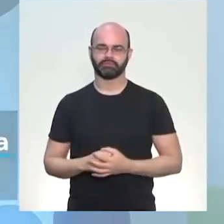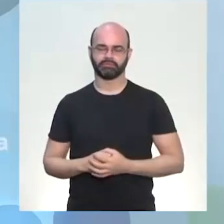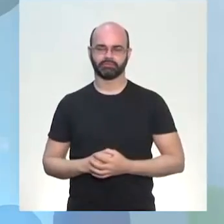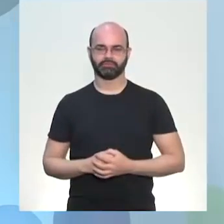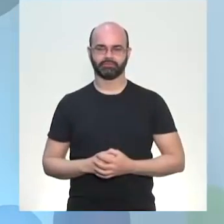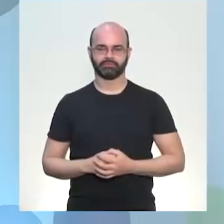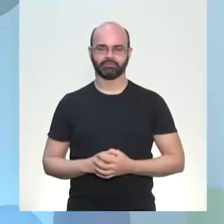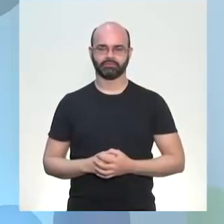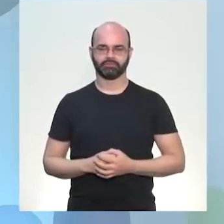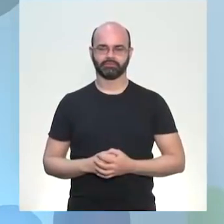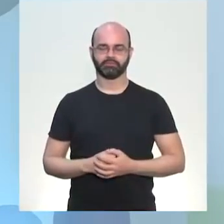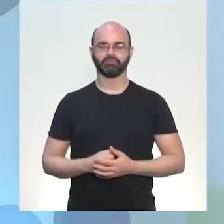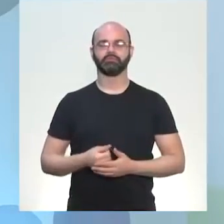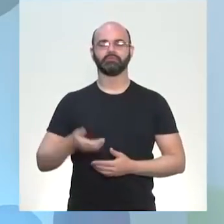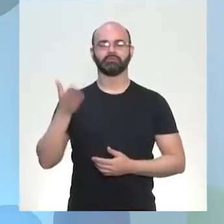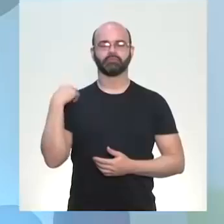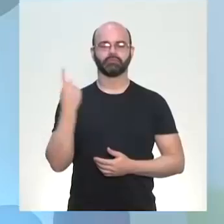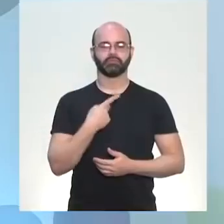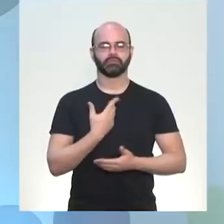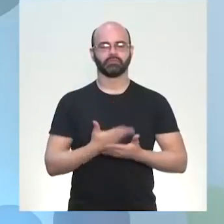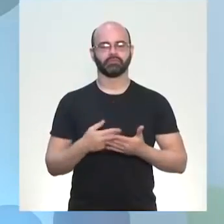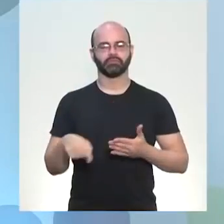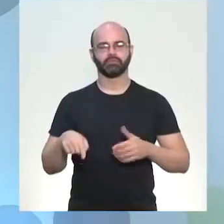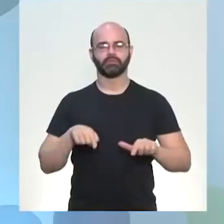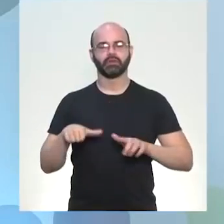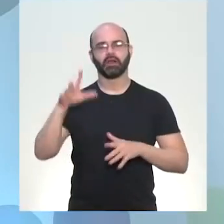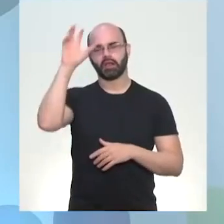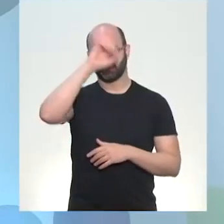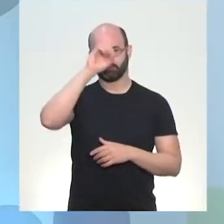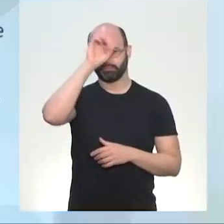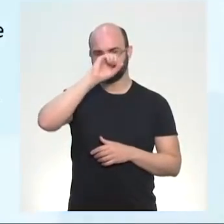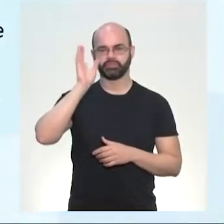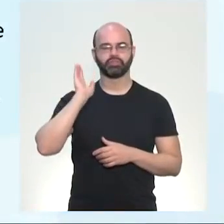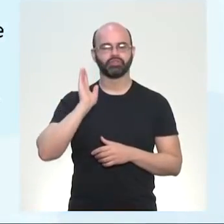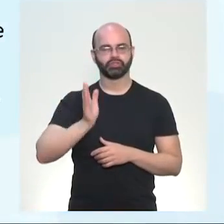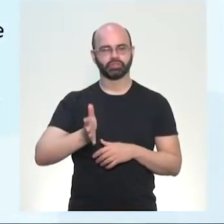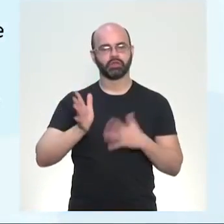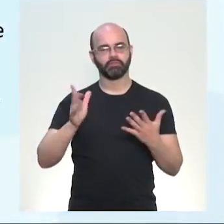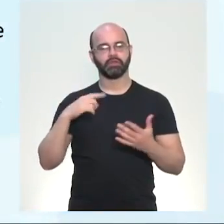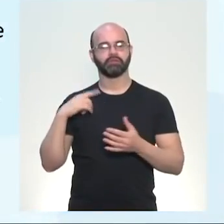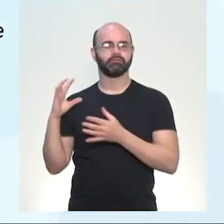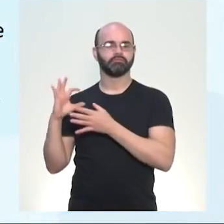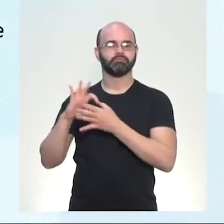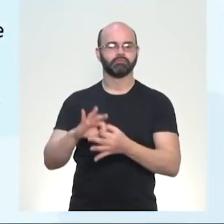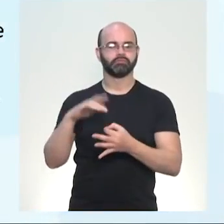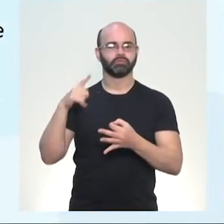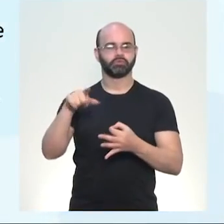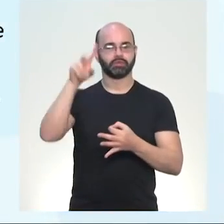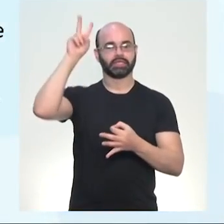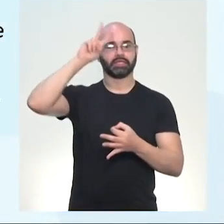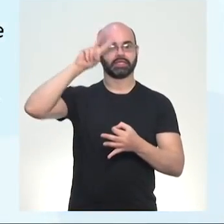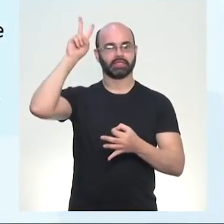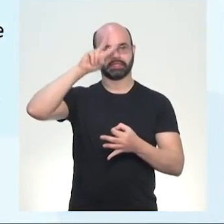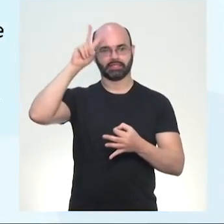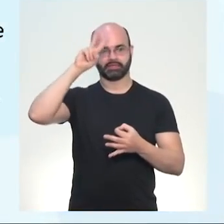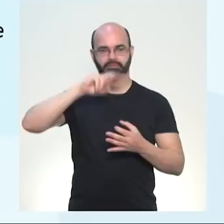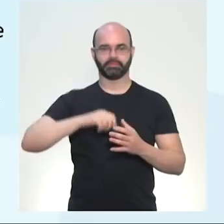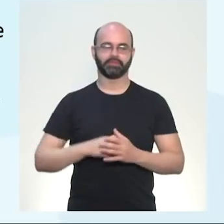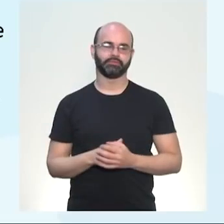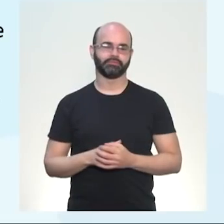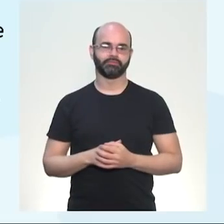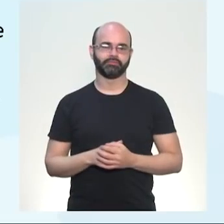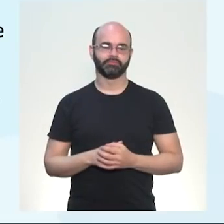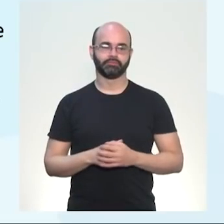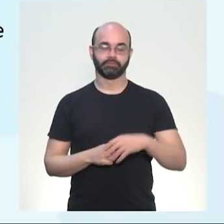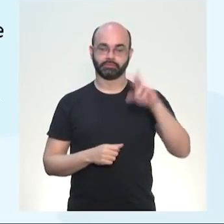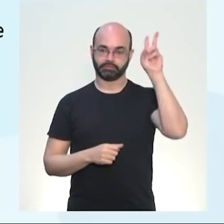retomar, uma ideia que nós já trabalhamos aqui, mas para vocês relembrarem algumas relações. É importante lembrar, por exemplo,